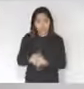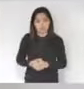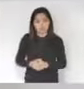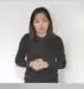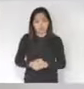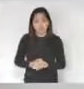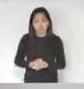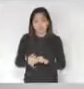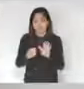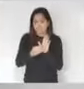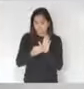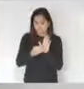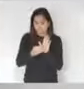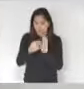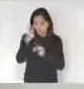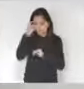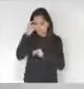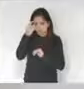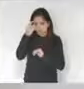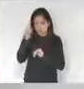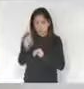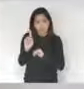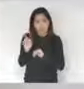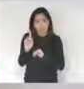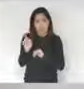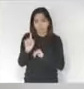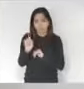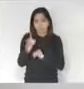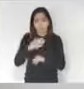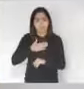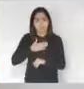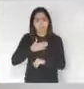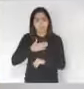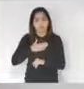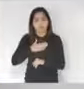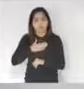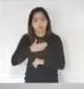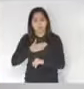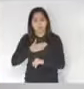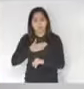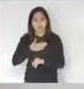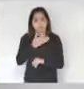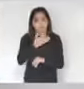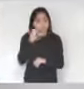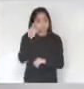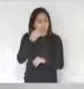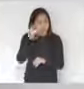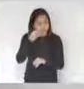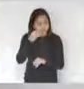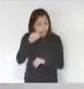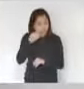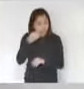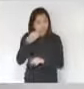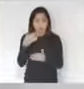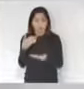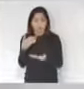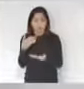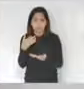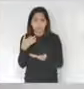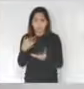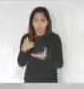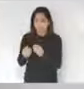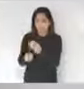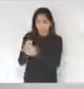Não falta raciocínio, governador, nem para mim, nem para parlamentar nenhum, nem para produtor